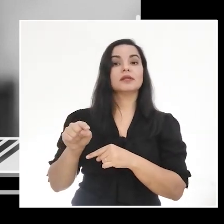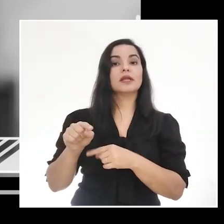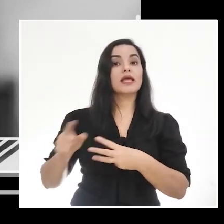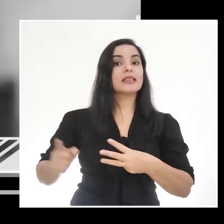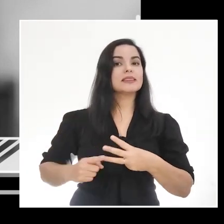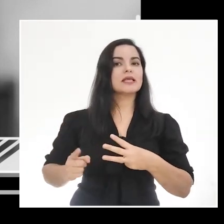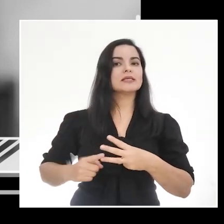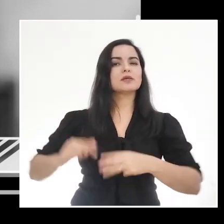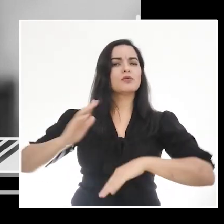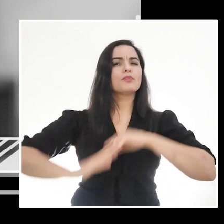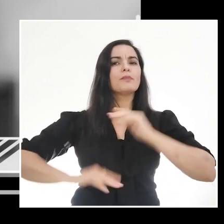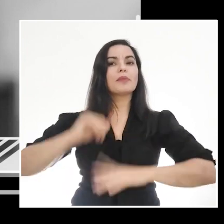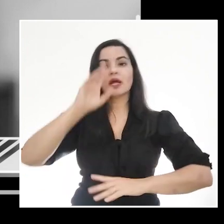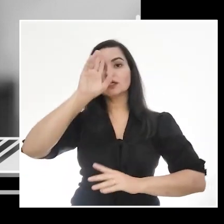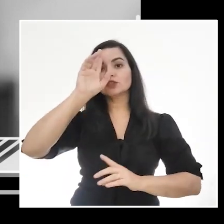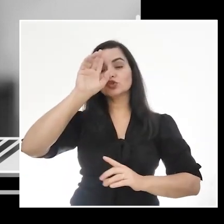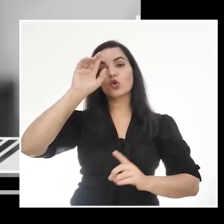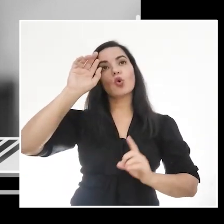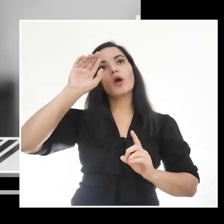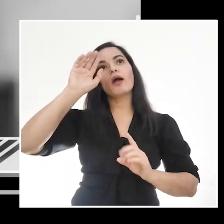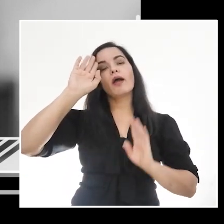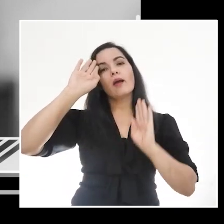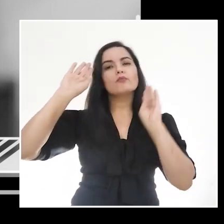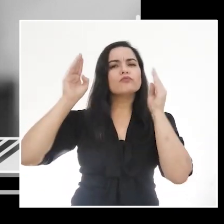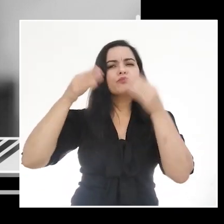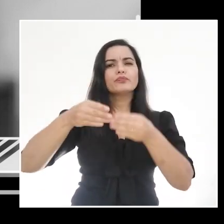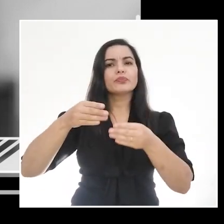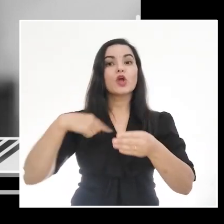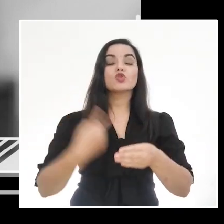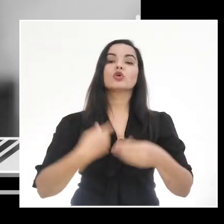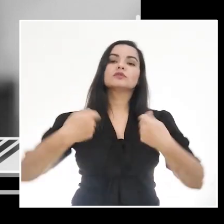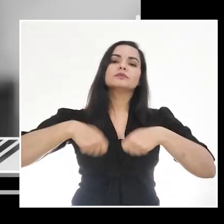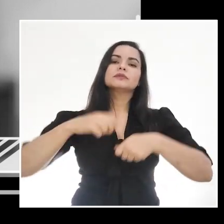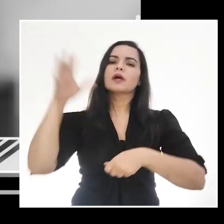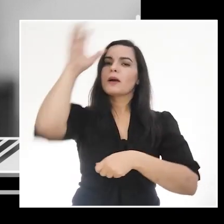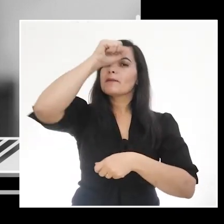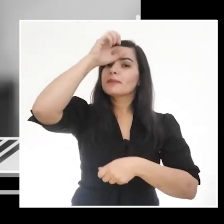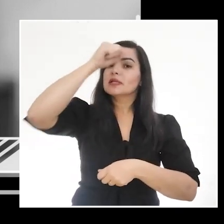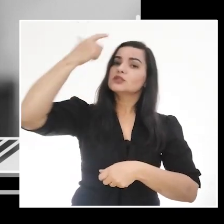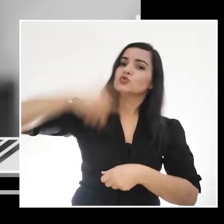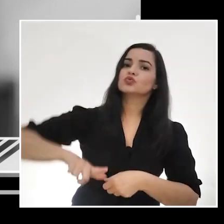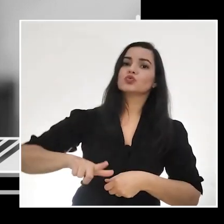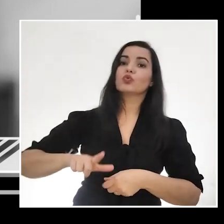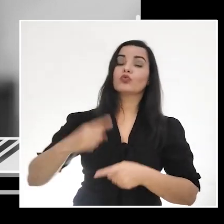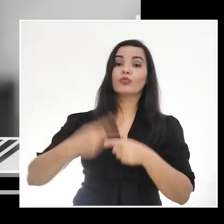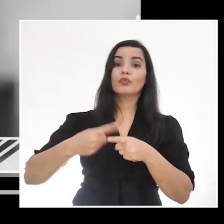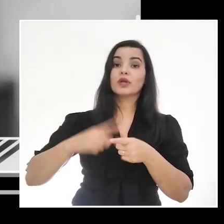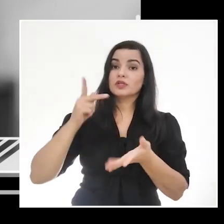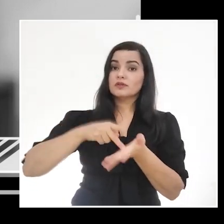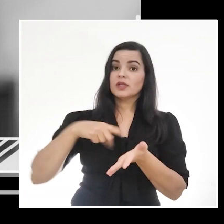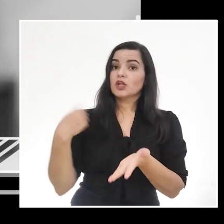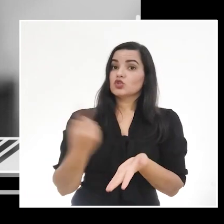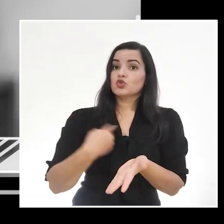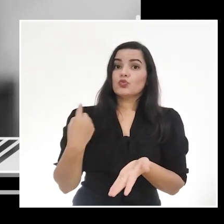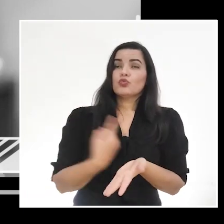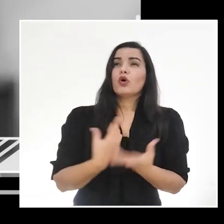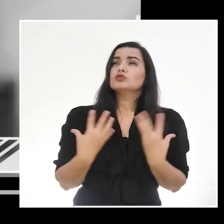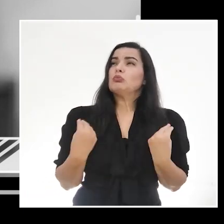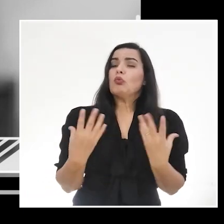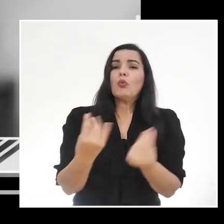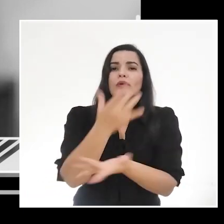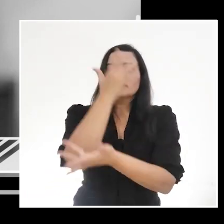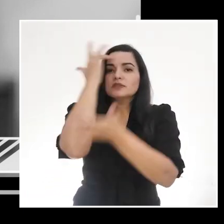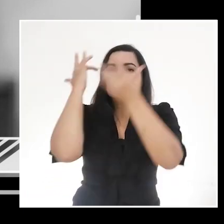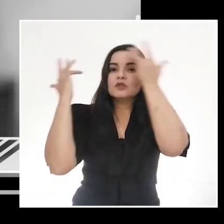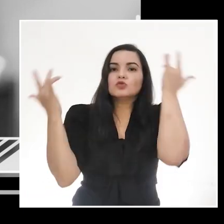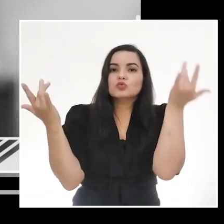que aprender com Jesus. Um terceiro aspecto prático, objetivo. Nós precisamos reaprender,